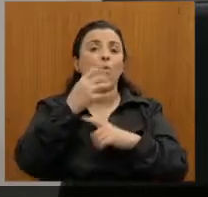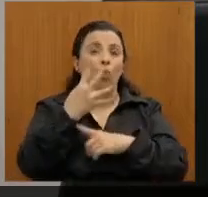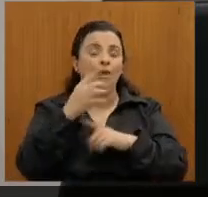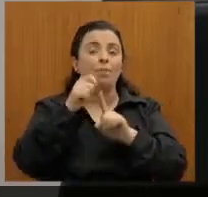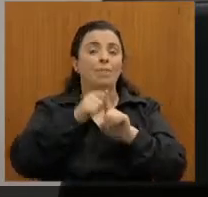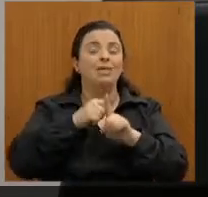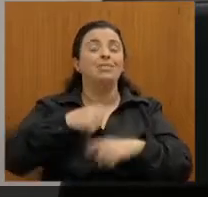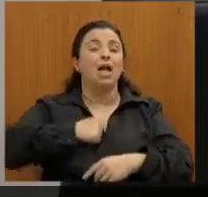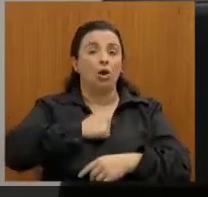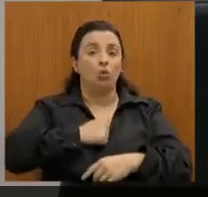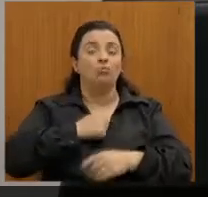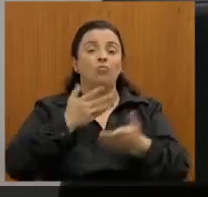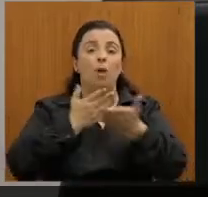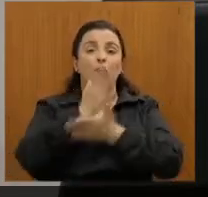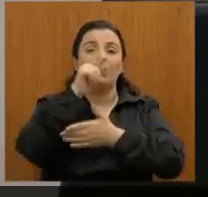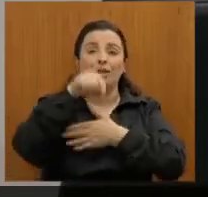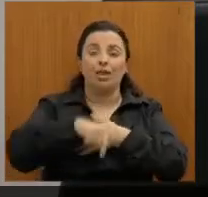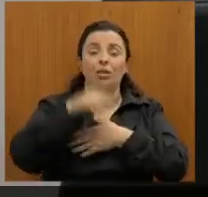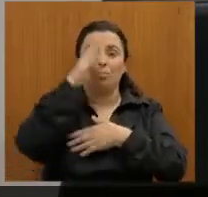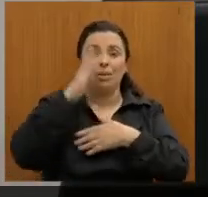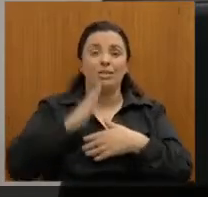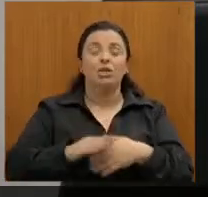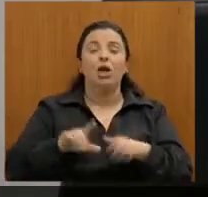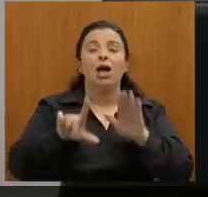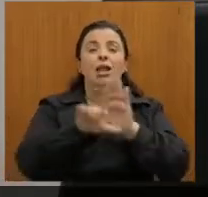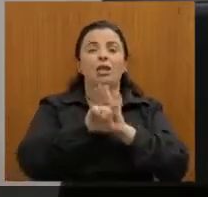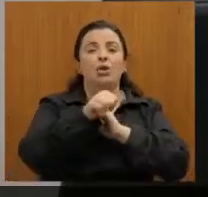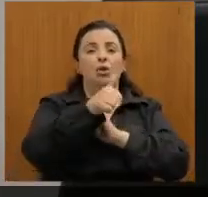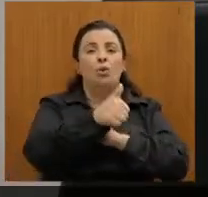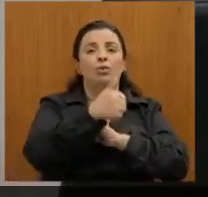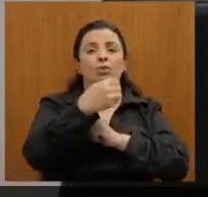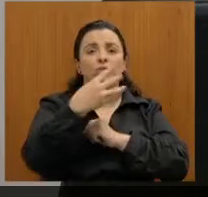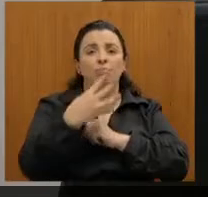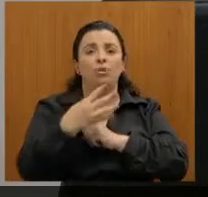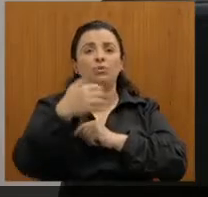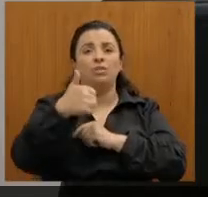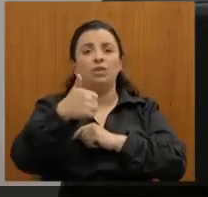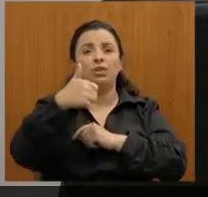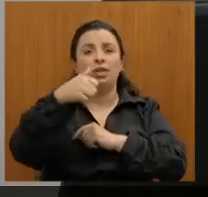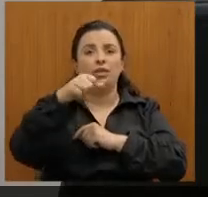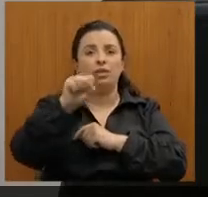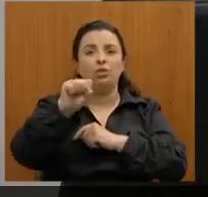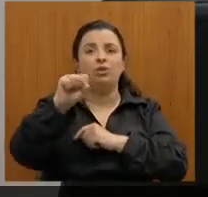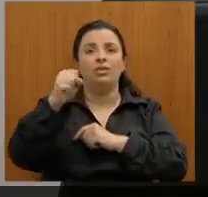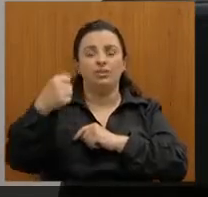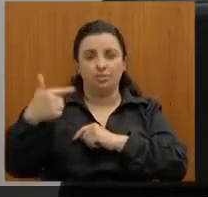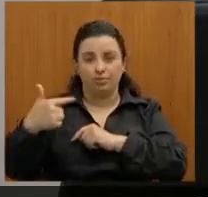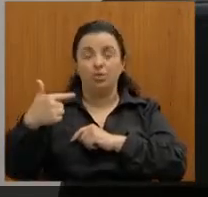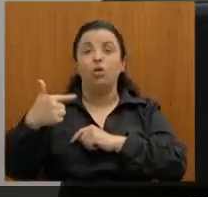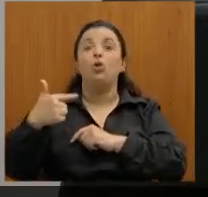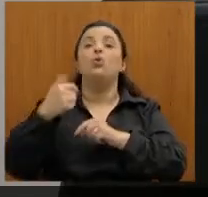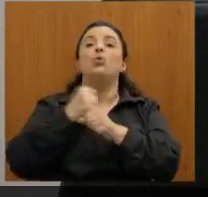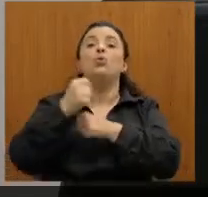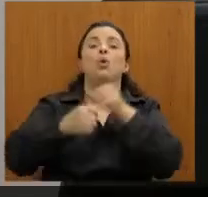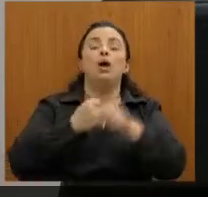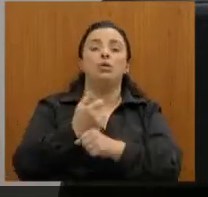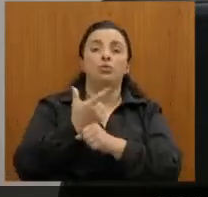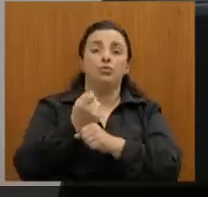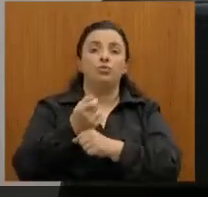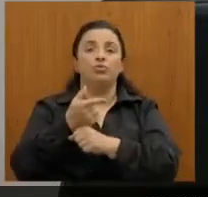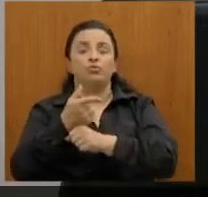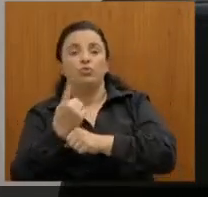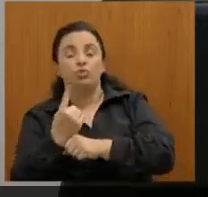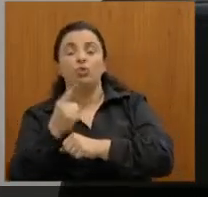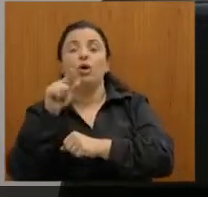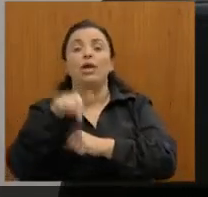a lei 14.192 2021 que define as